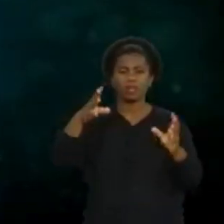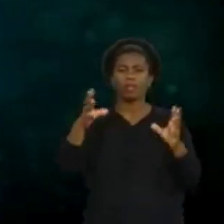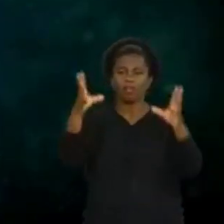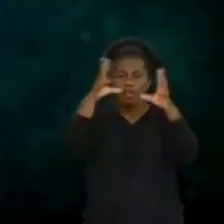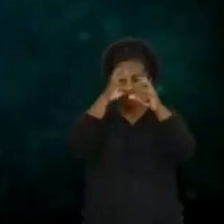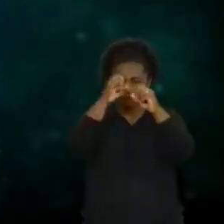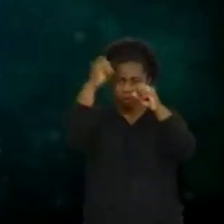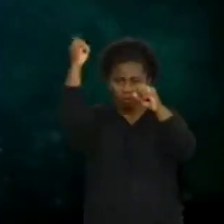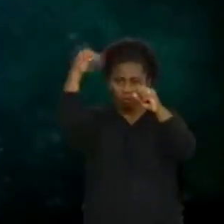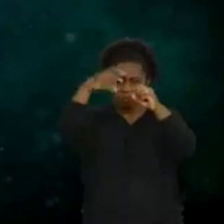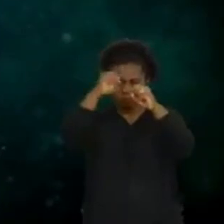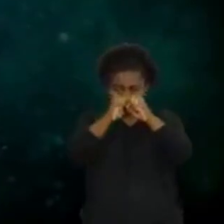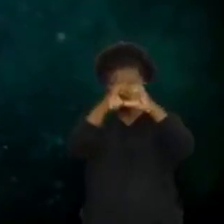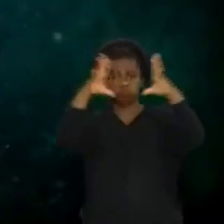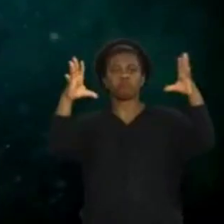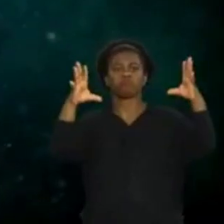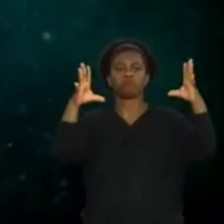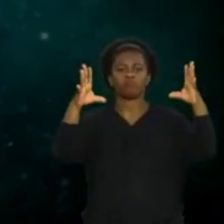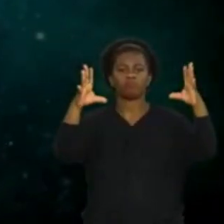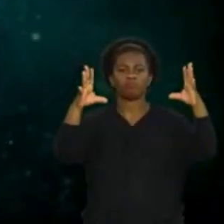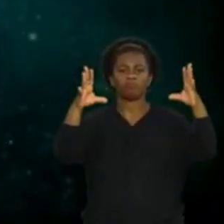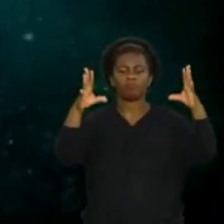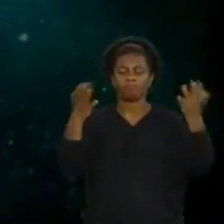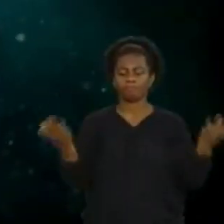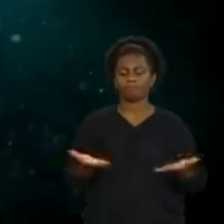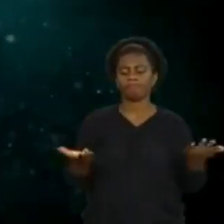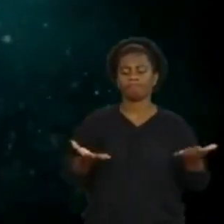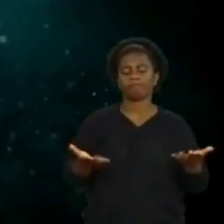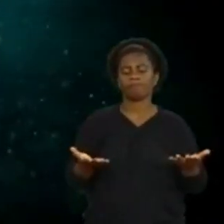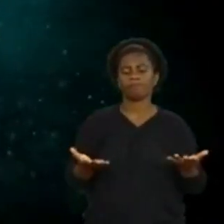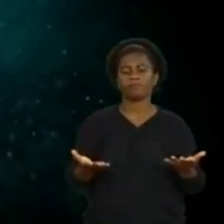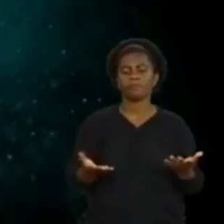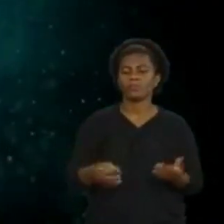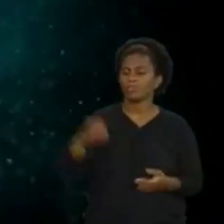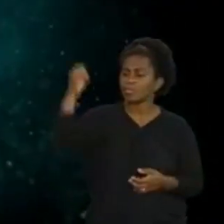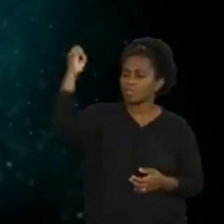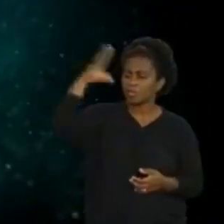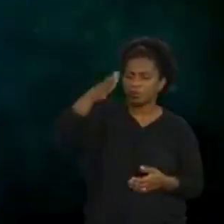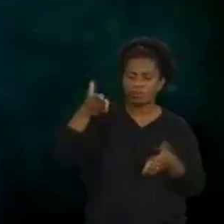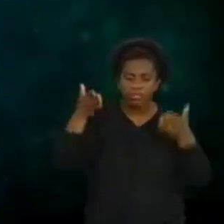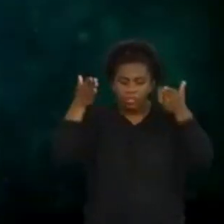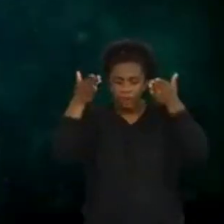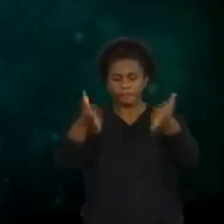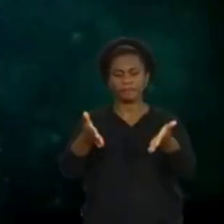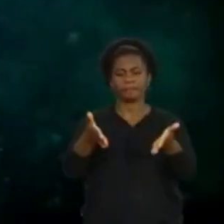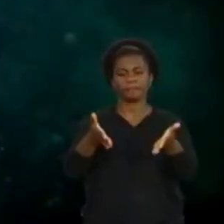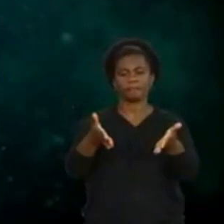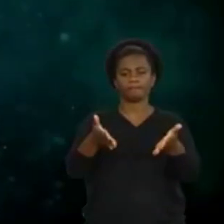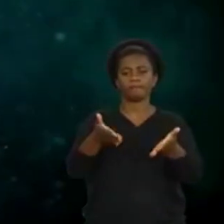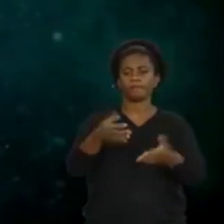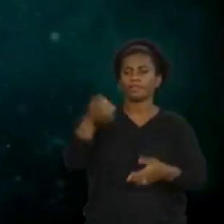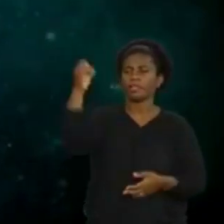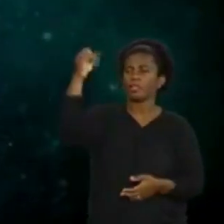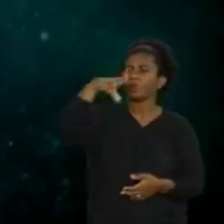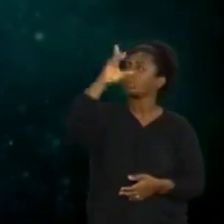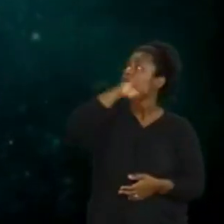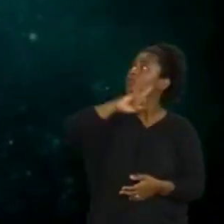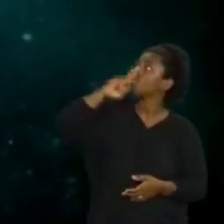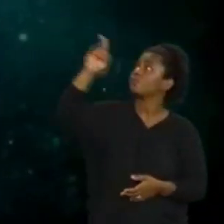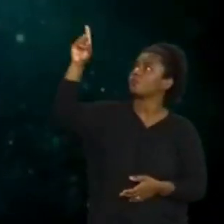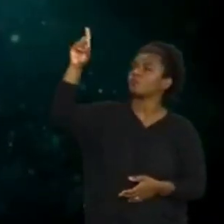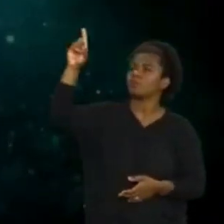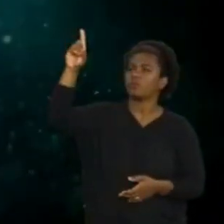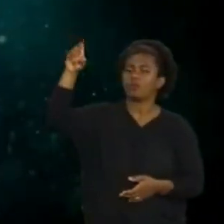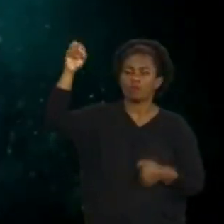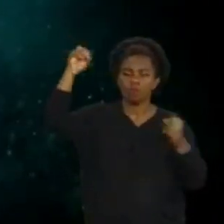Chegue luz agora, luz, chegue a luz agora, a luz chega até você, a luz divina chega